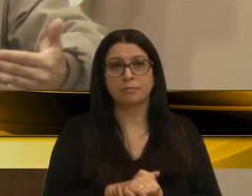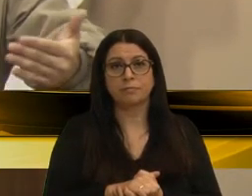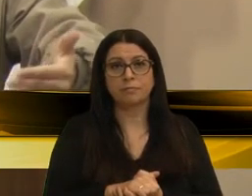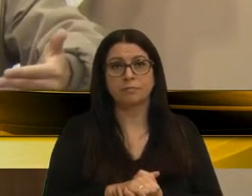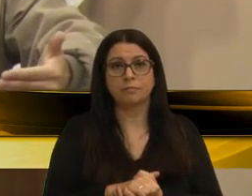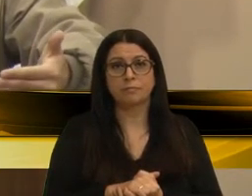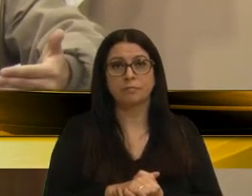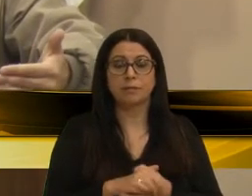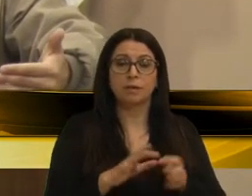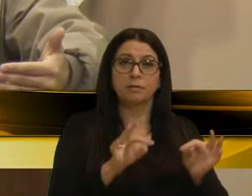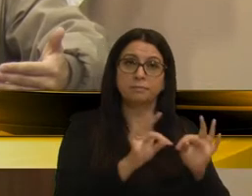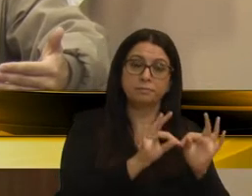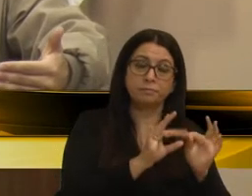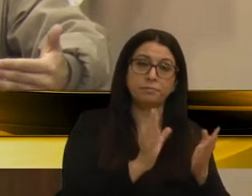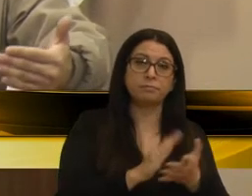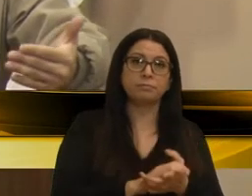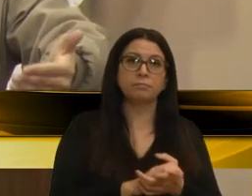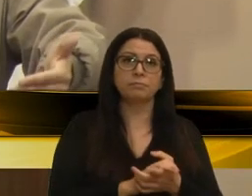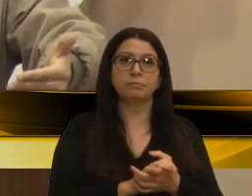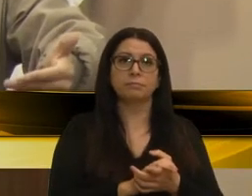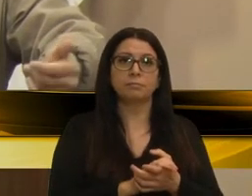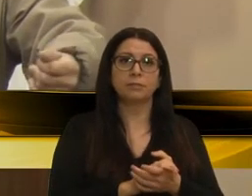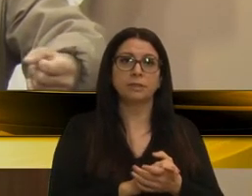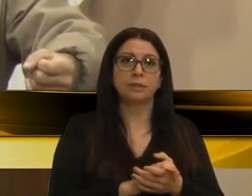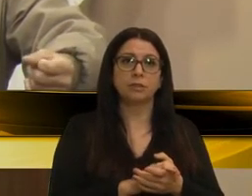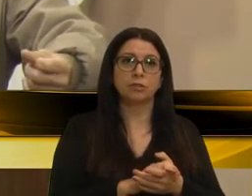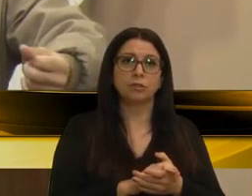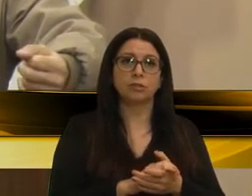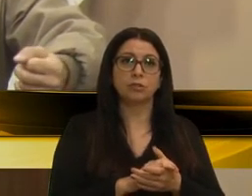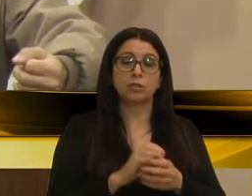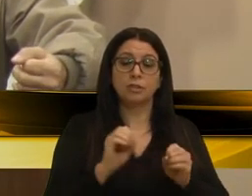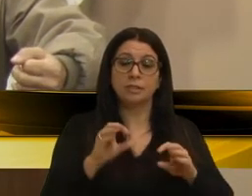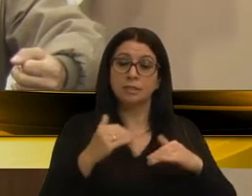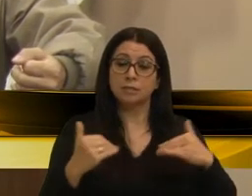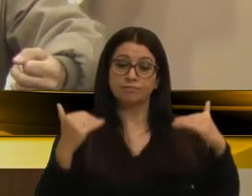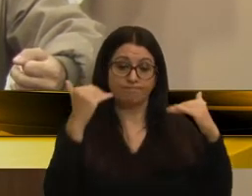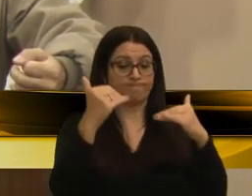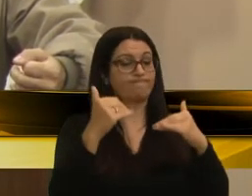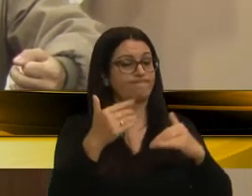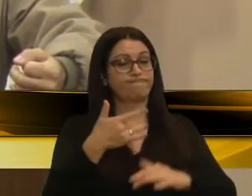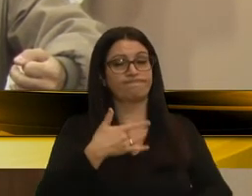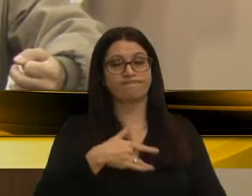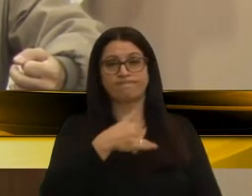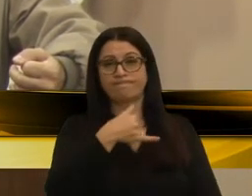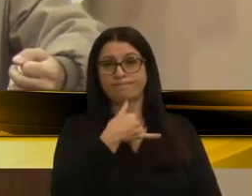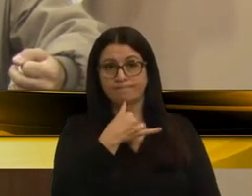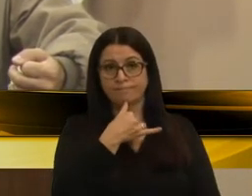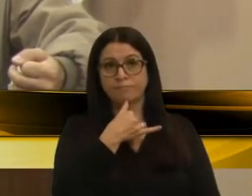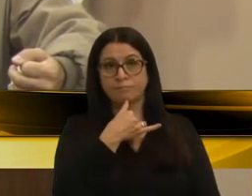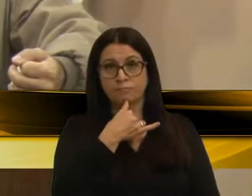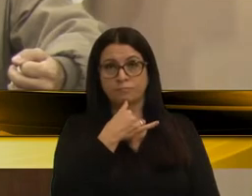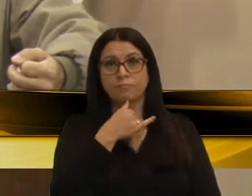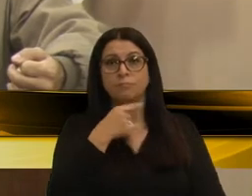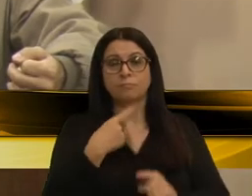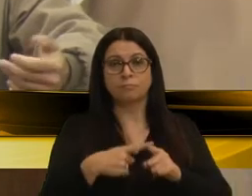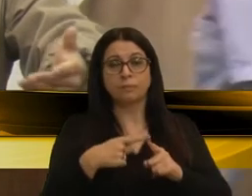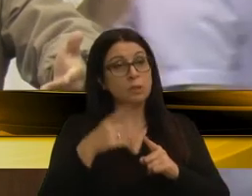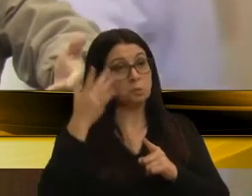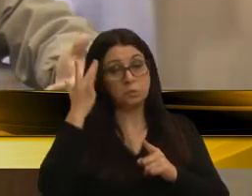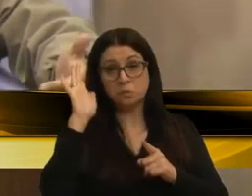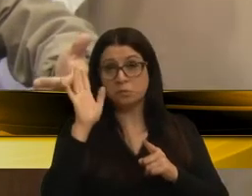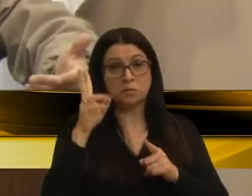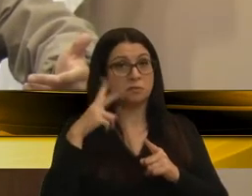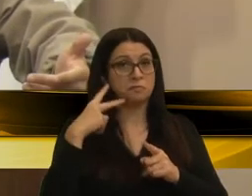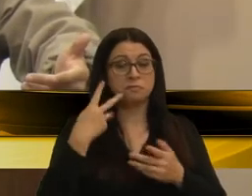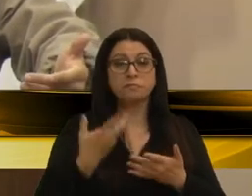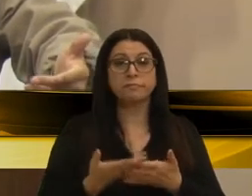de técnicos, de superiores, é lamentável. Porque, eu não sei,